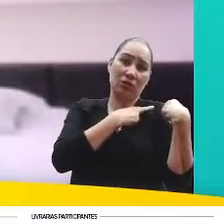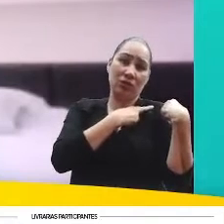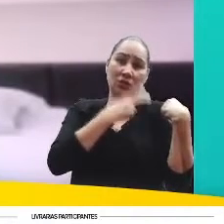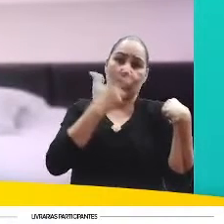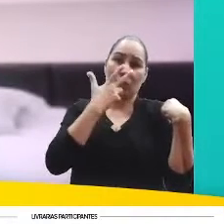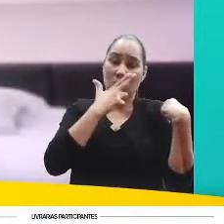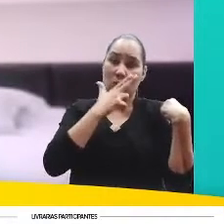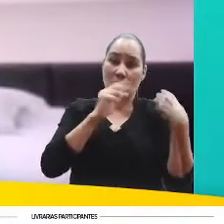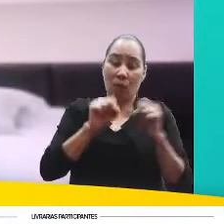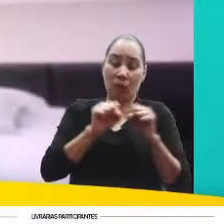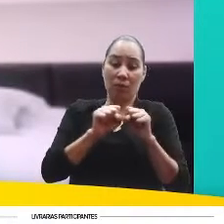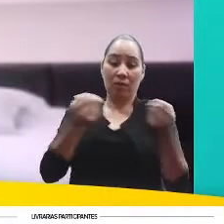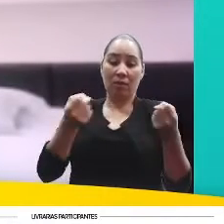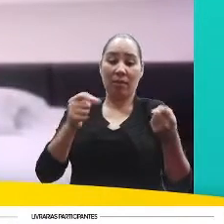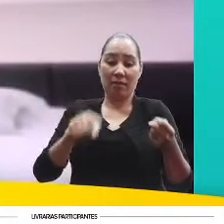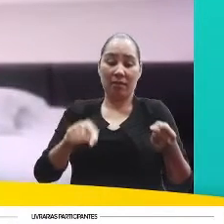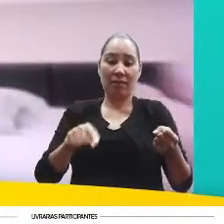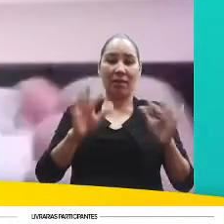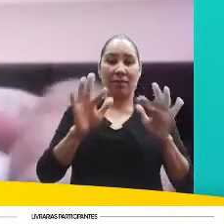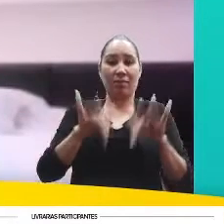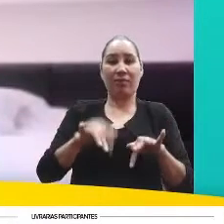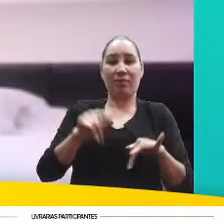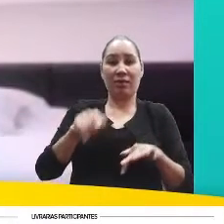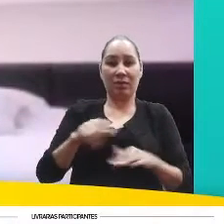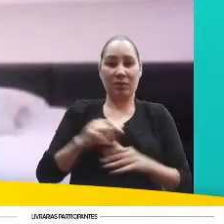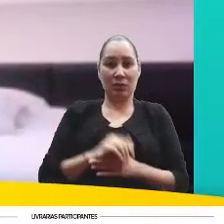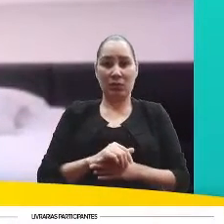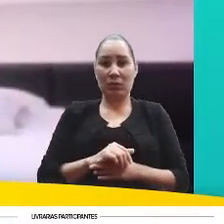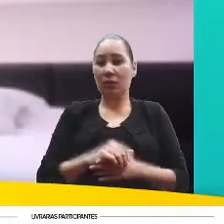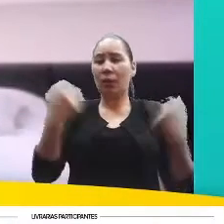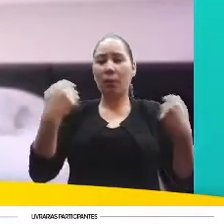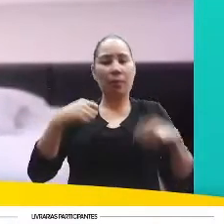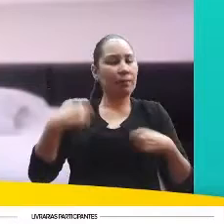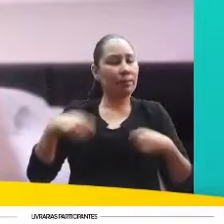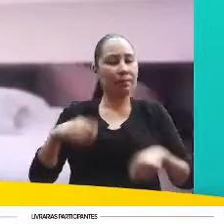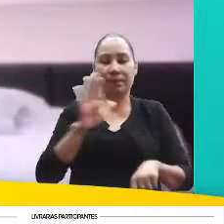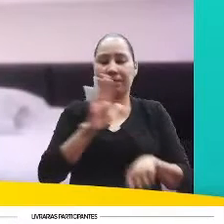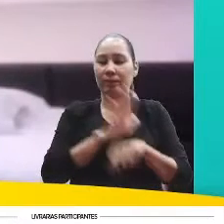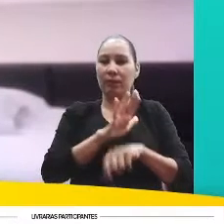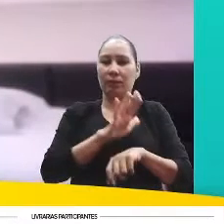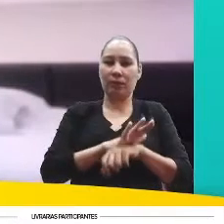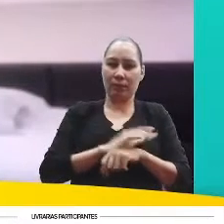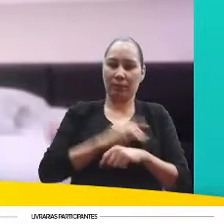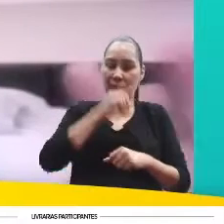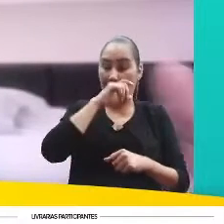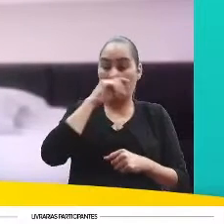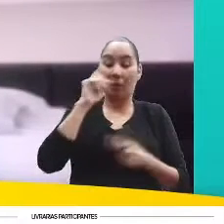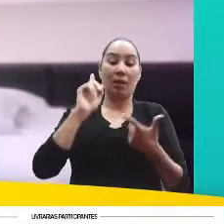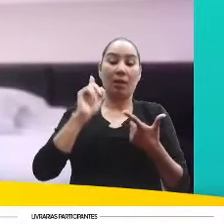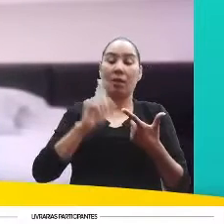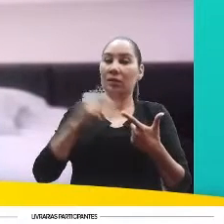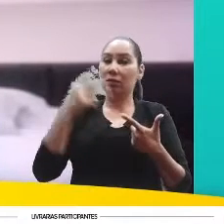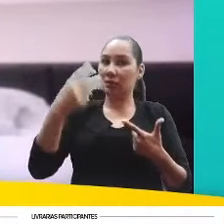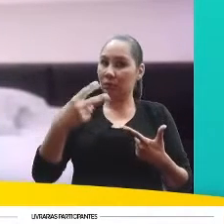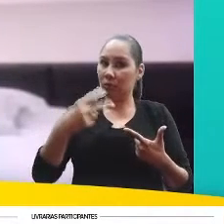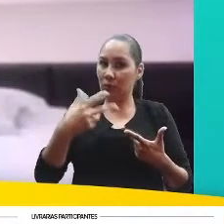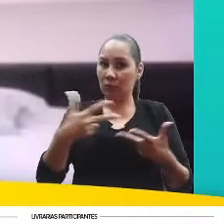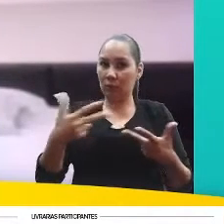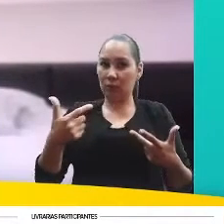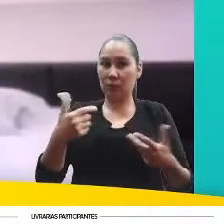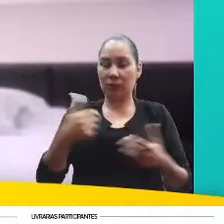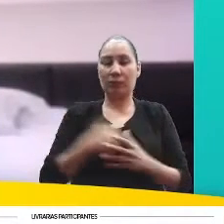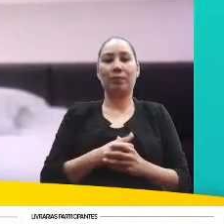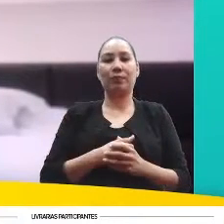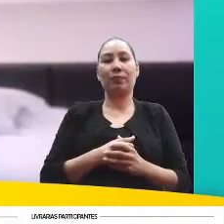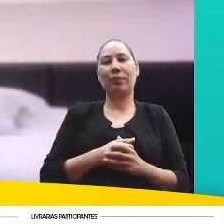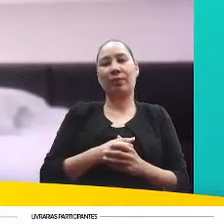desarmar essa bomba. Então, não se culpem, primeira coisa. Segunda, e é também para a amiga que perdeu